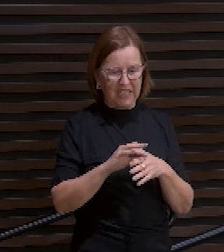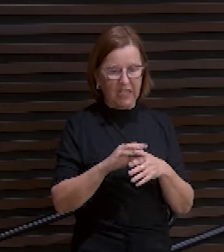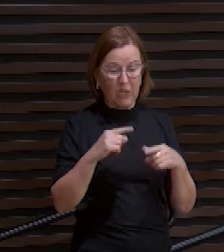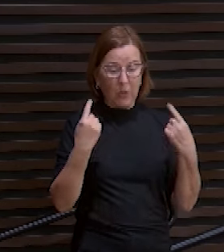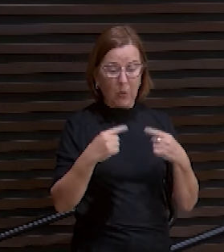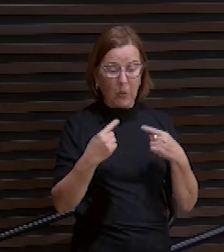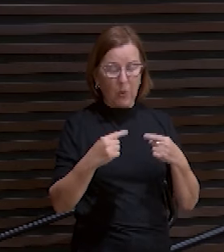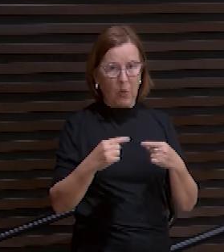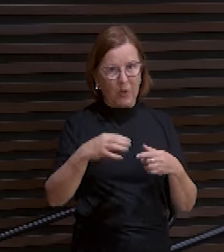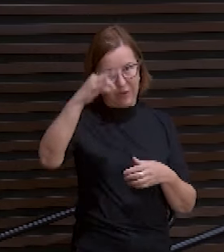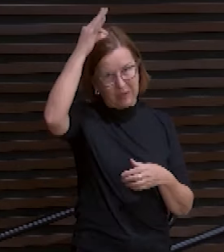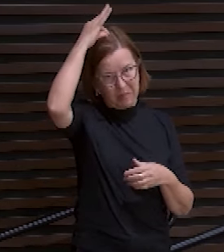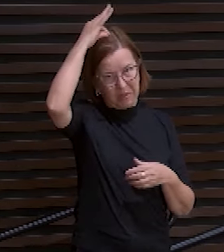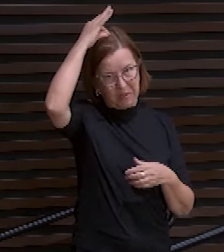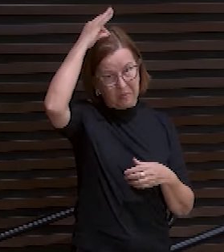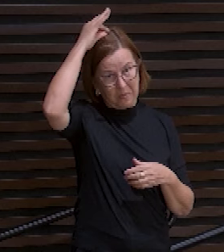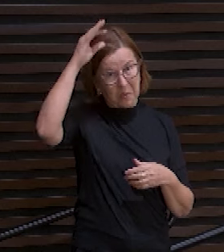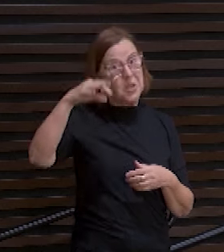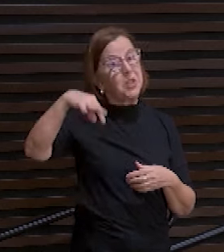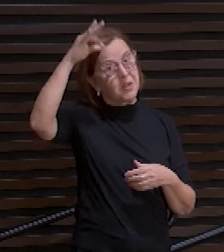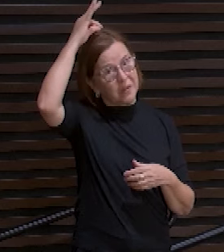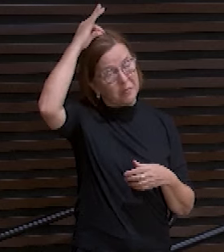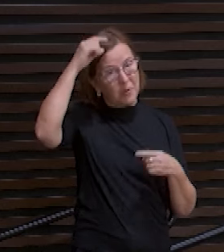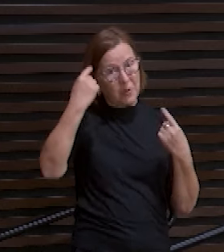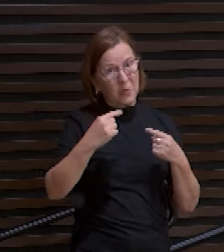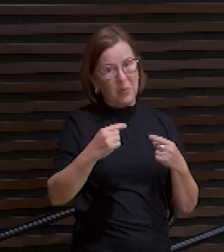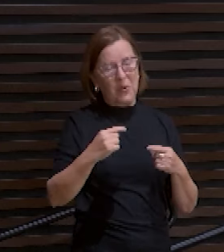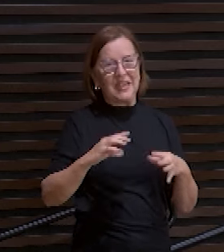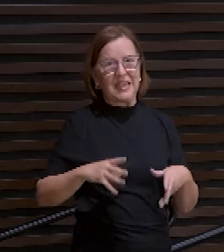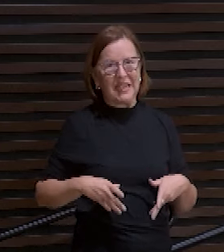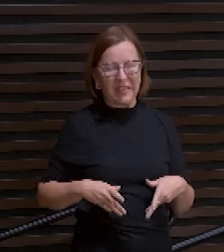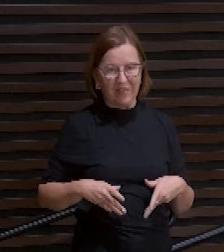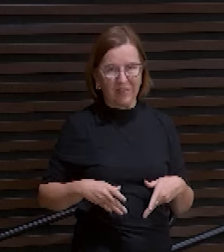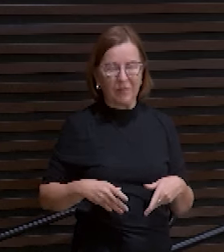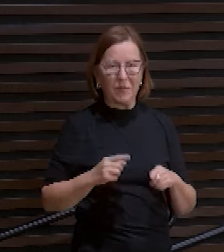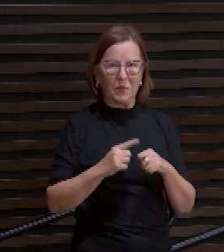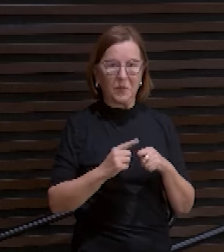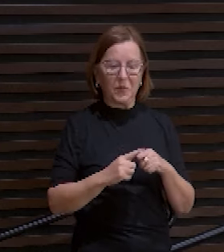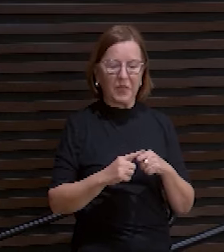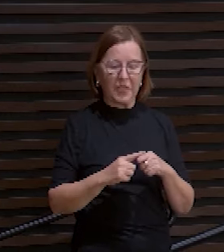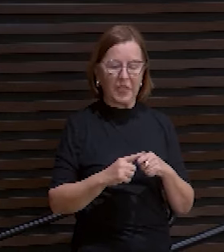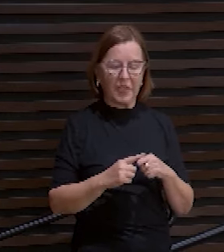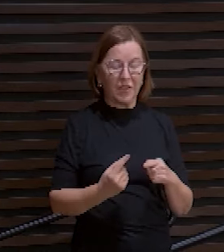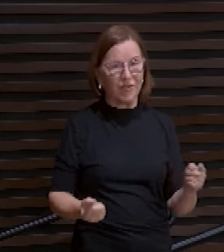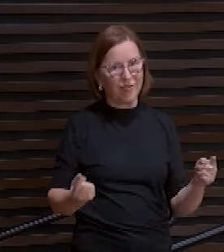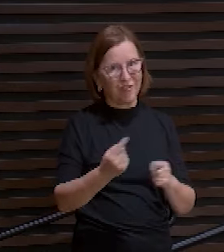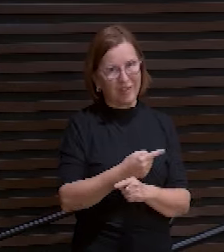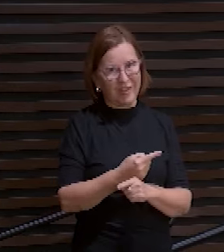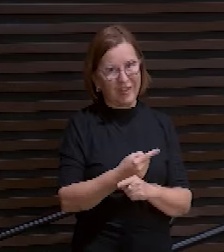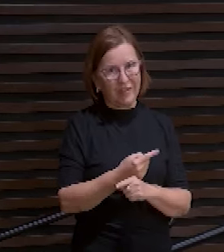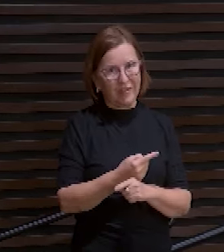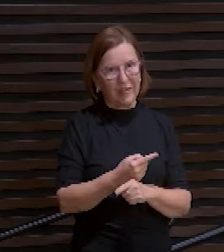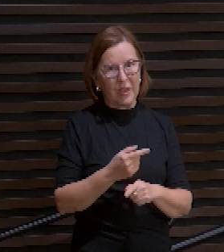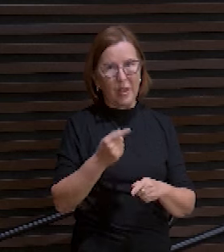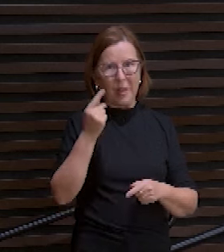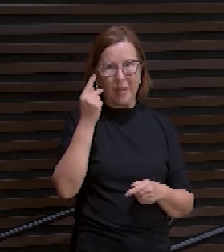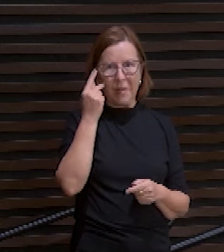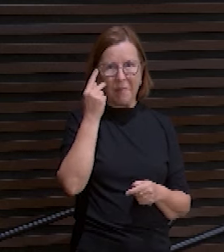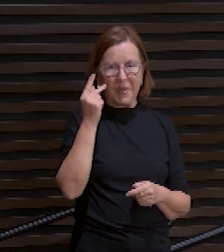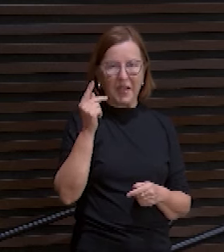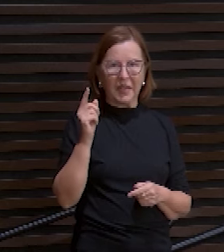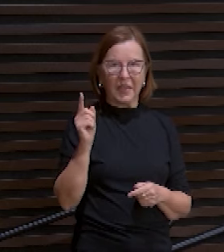contra a carne porque são opostos entre si para que não façais o que porventura seja do